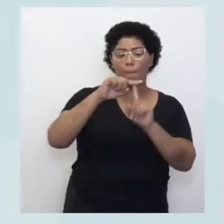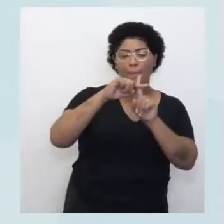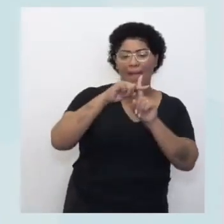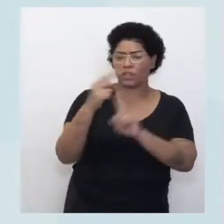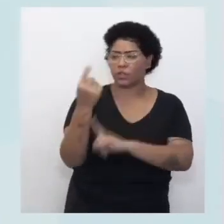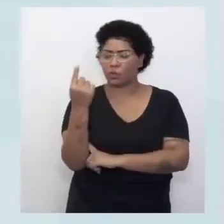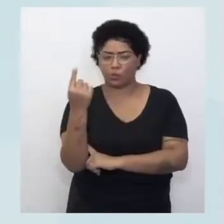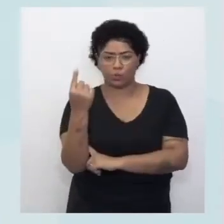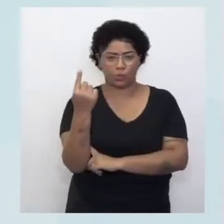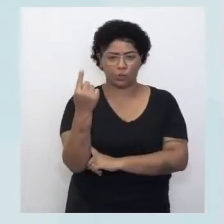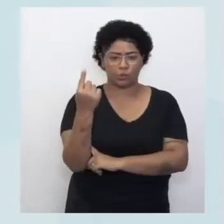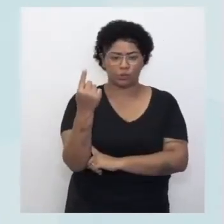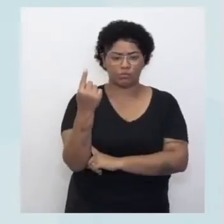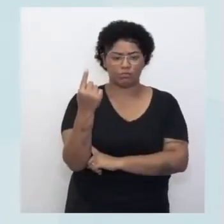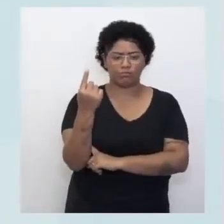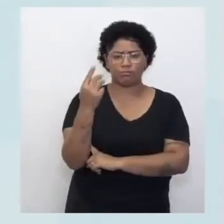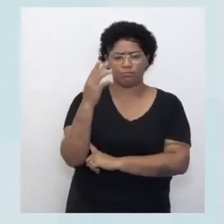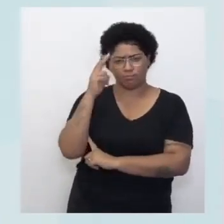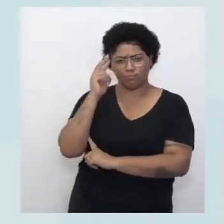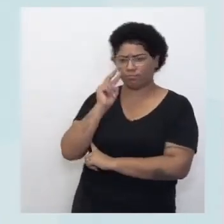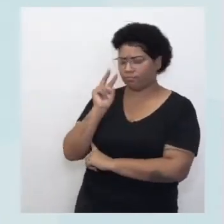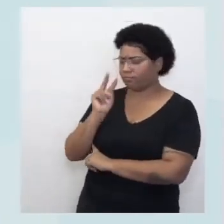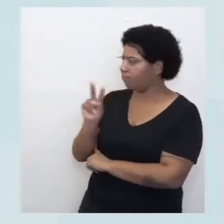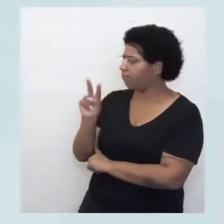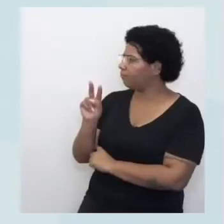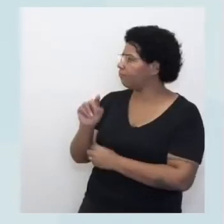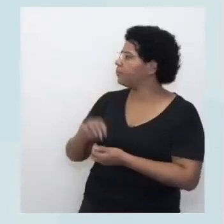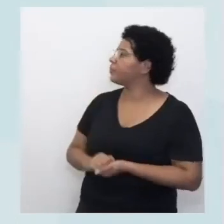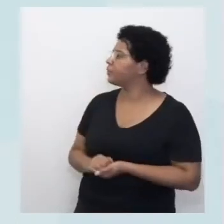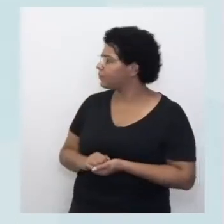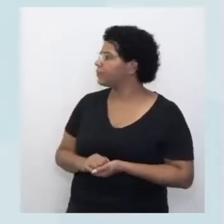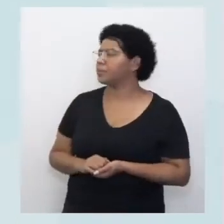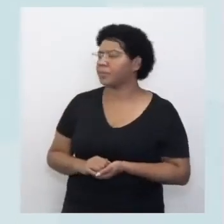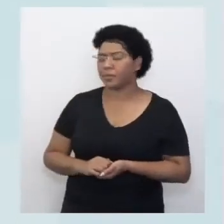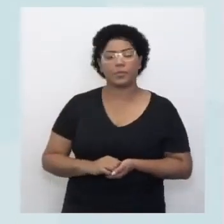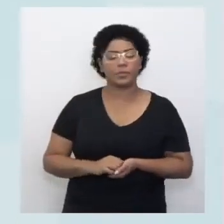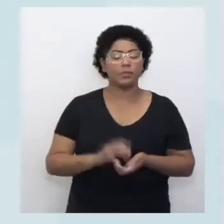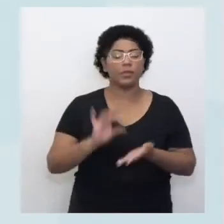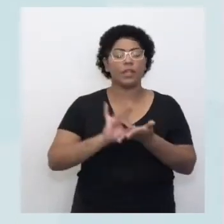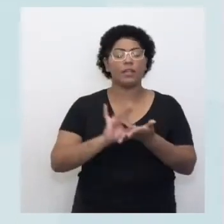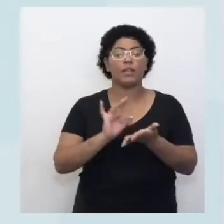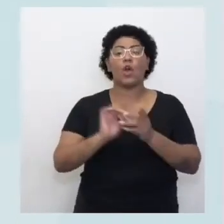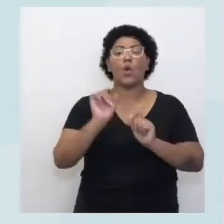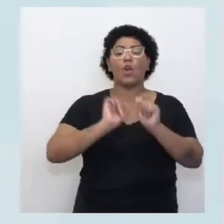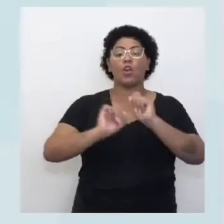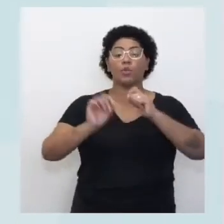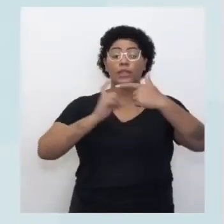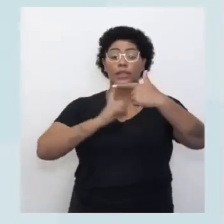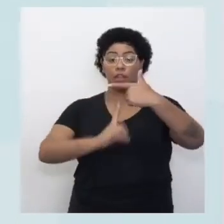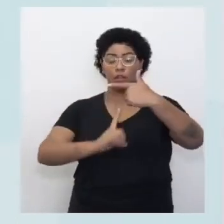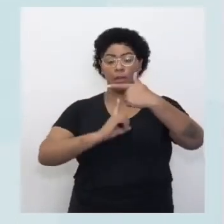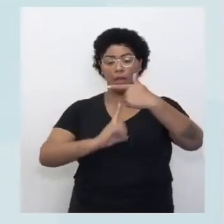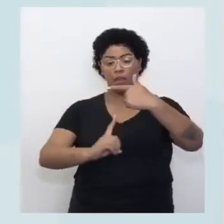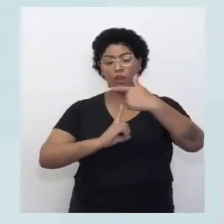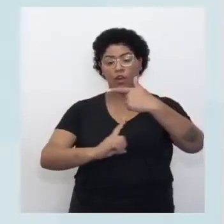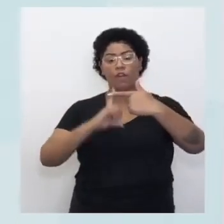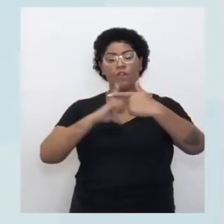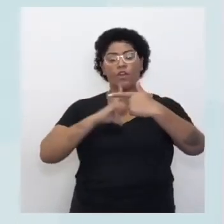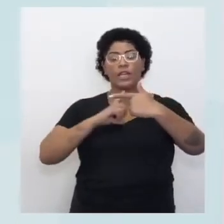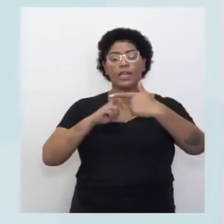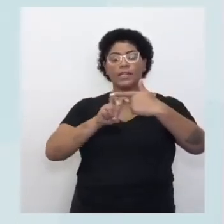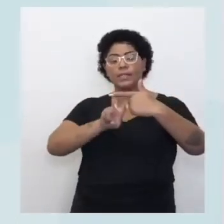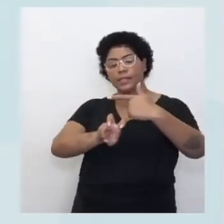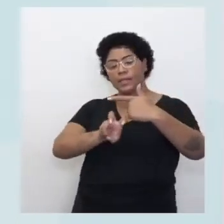1. Ah, olha só. Então, quer dizer que agora no denominador eu vou ter